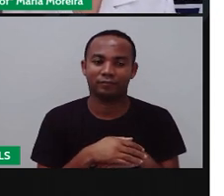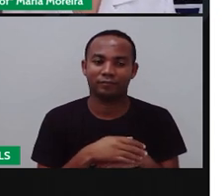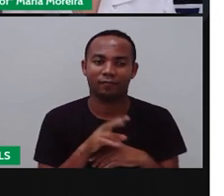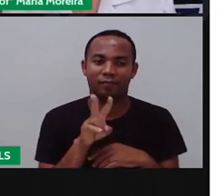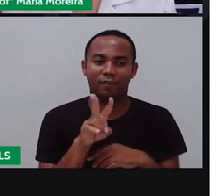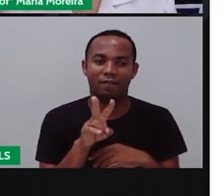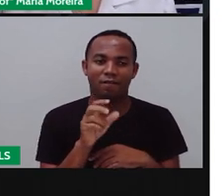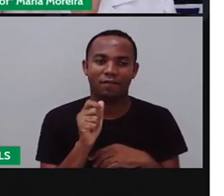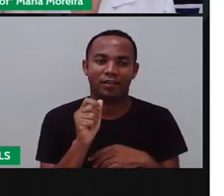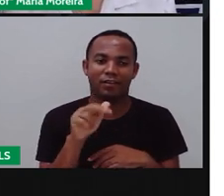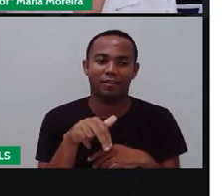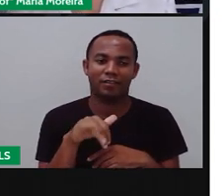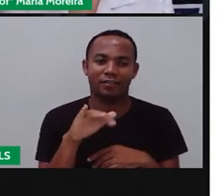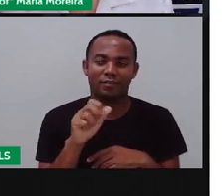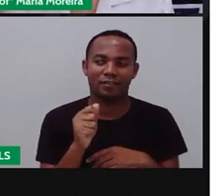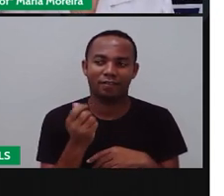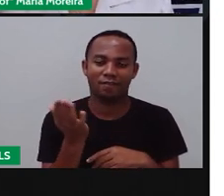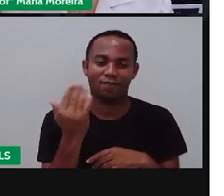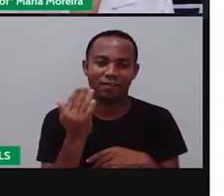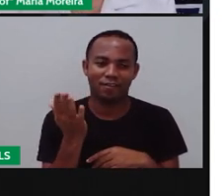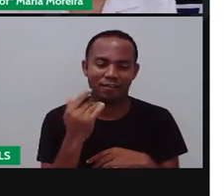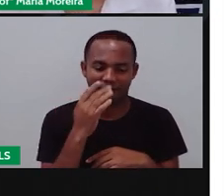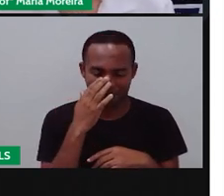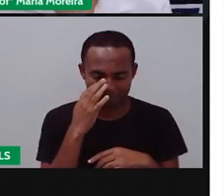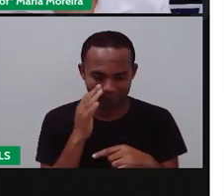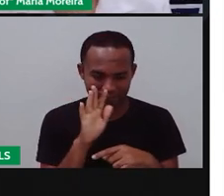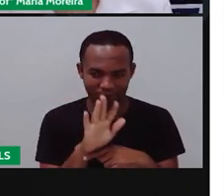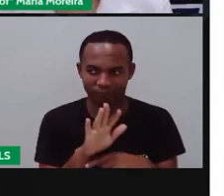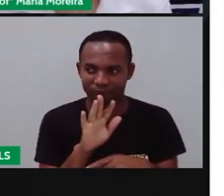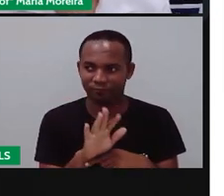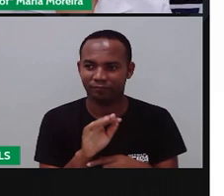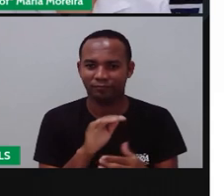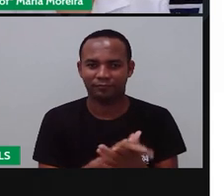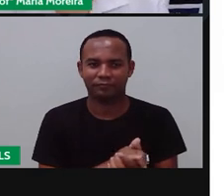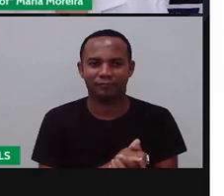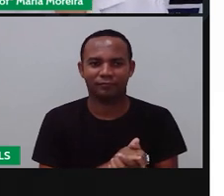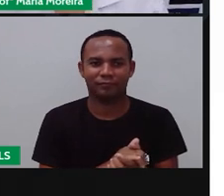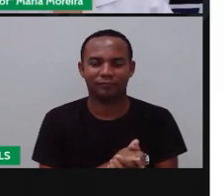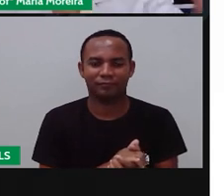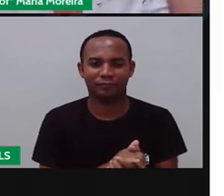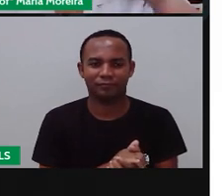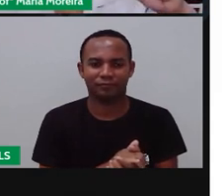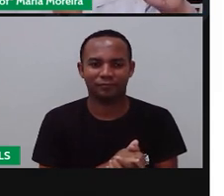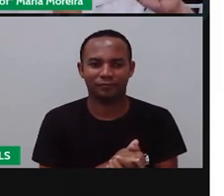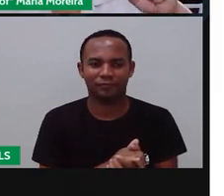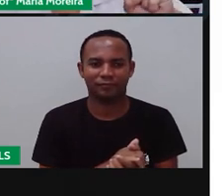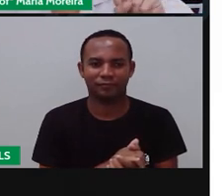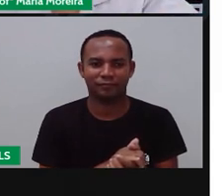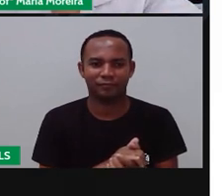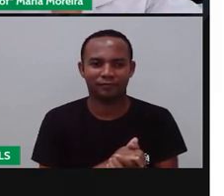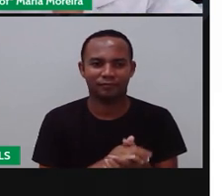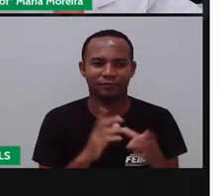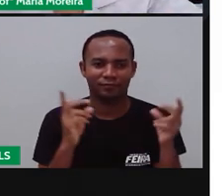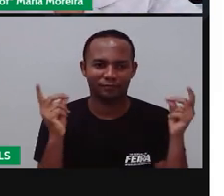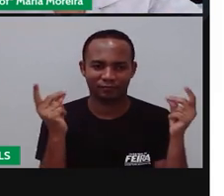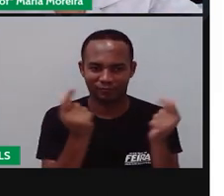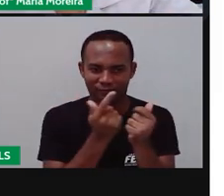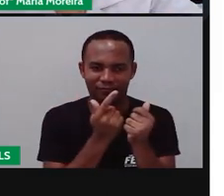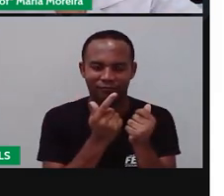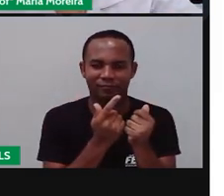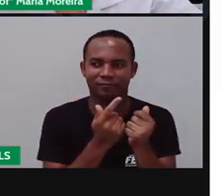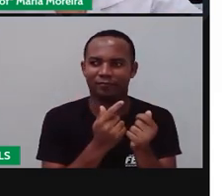momento aqui, aquele, a mágica do Projac aqui rapidinho, tá? Para a gente organizar as coisas e voltarmos